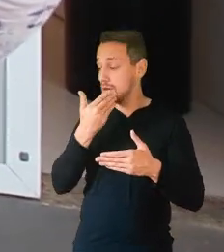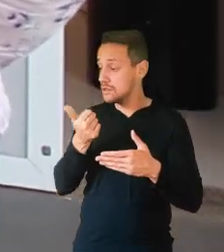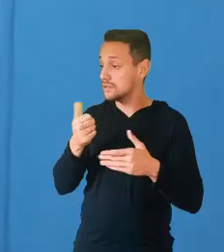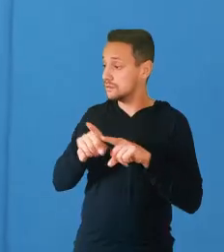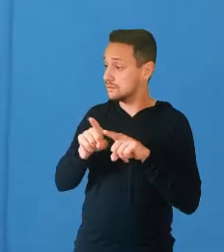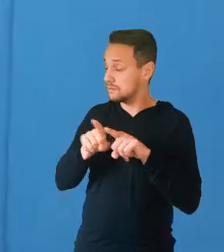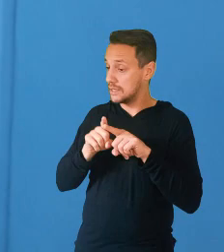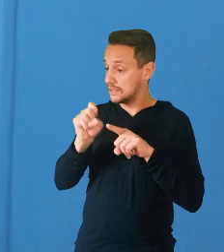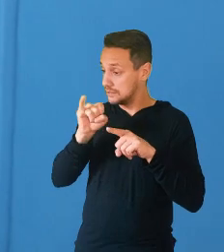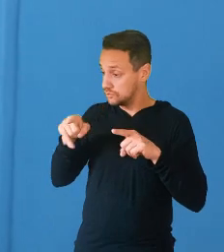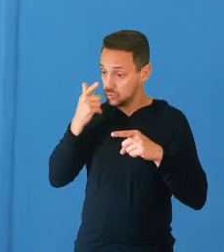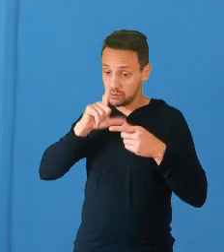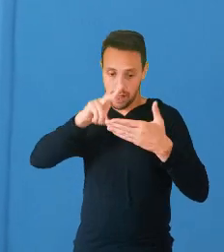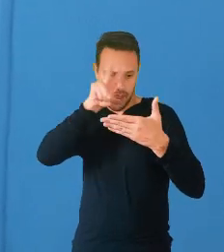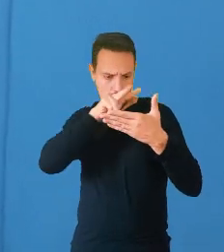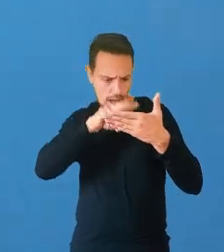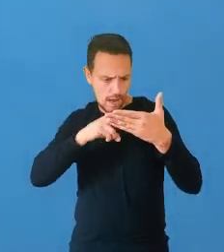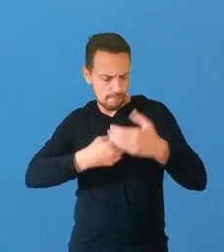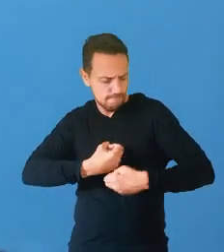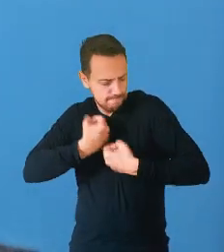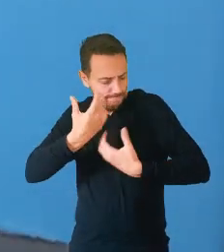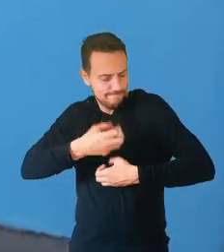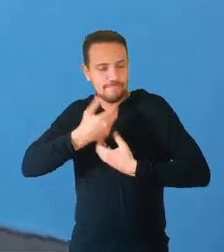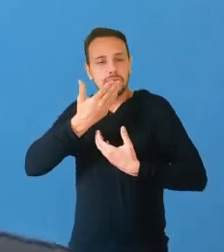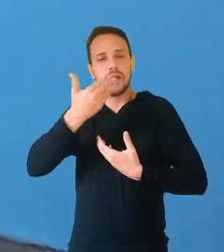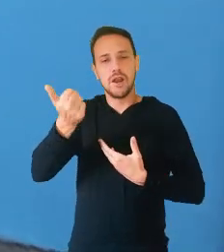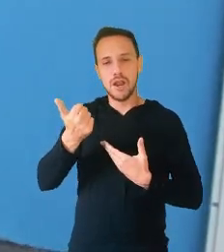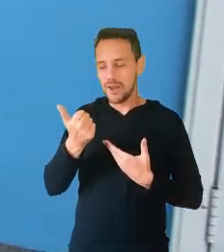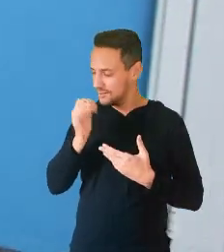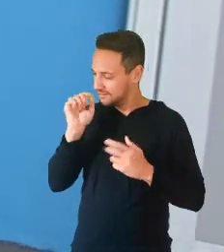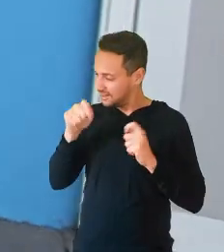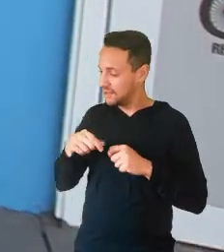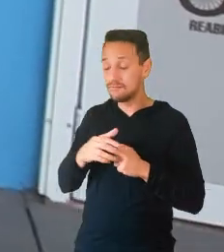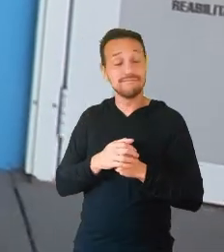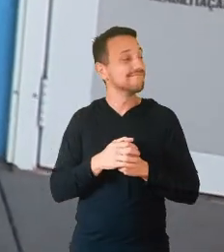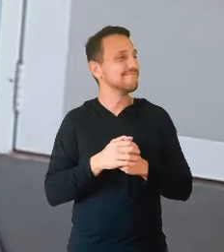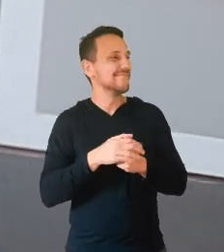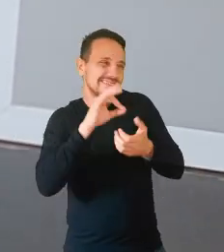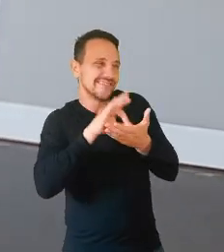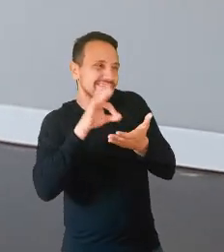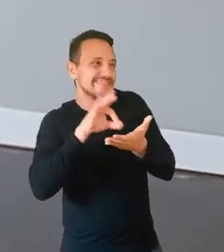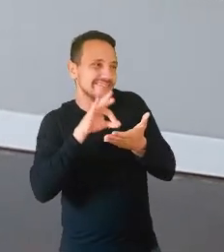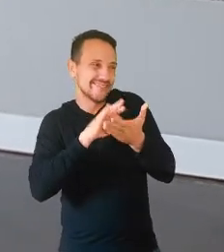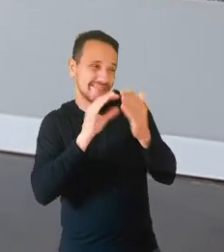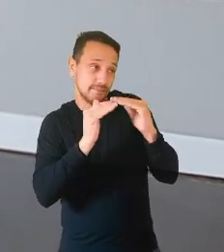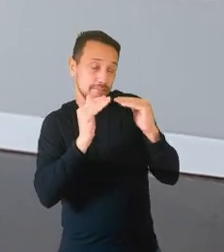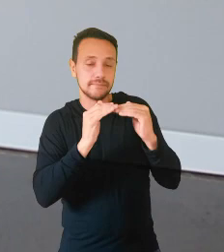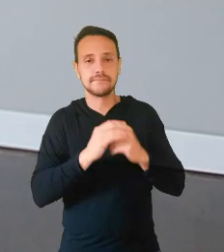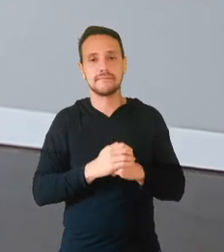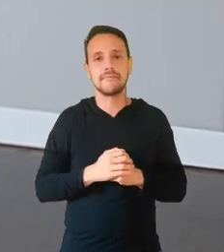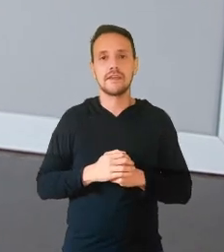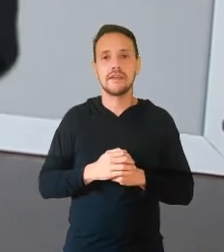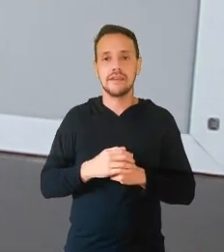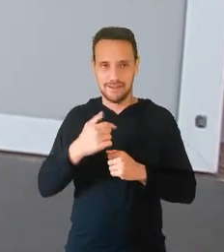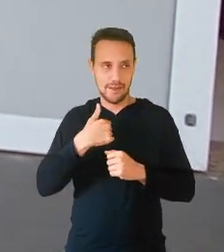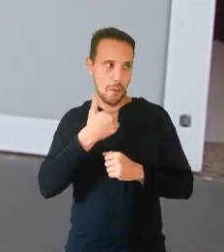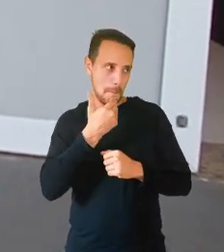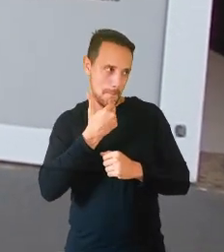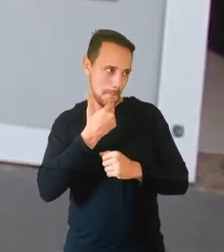dias. Verdade. Eu vou melhorar dos meus estudos, do